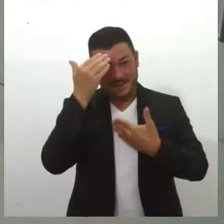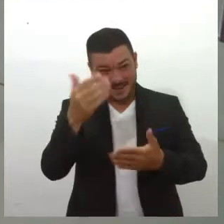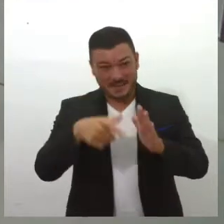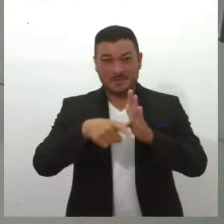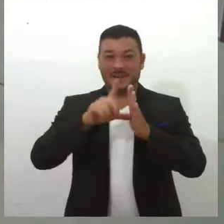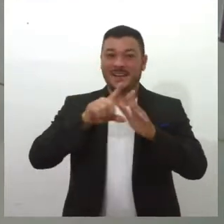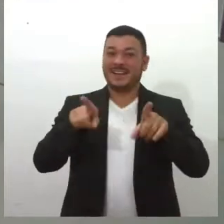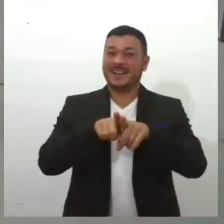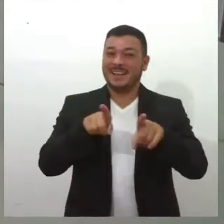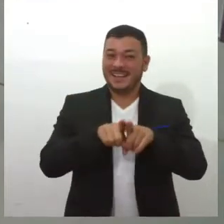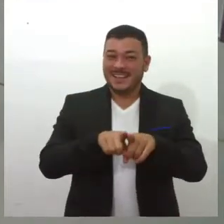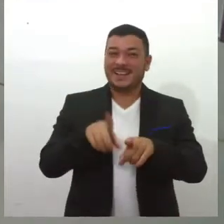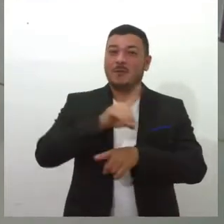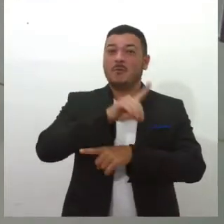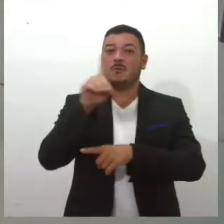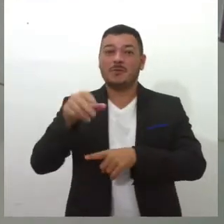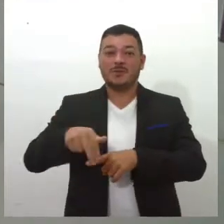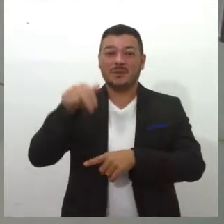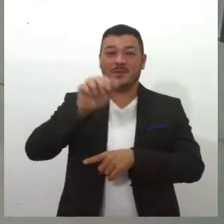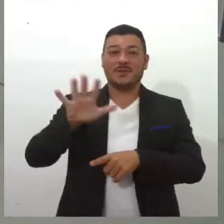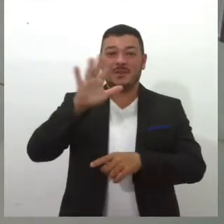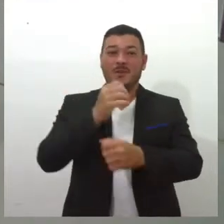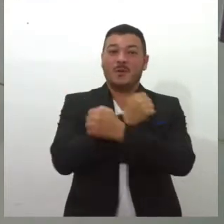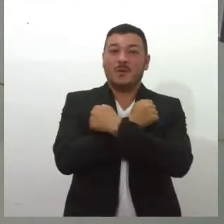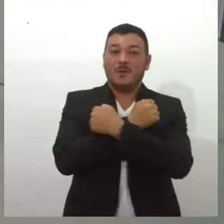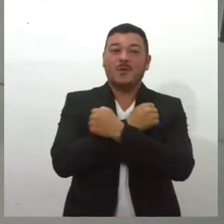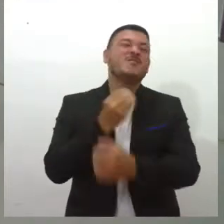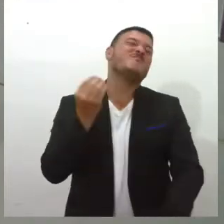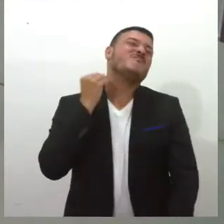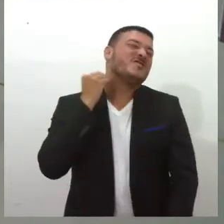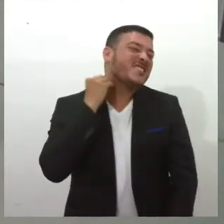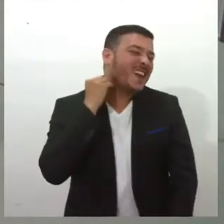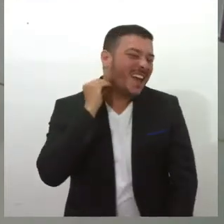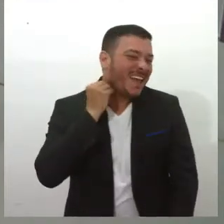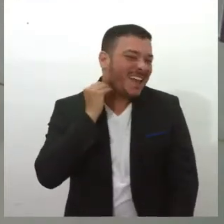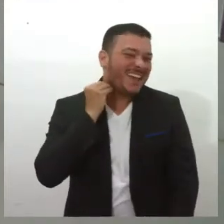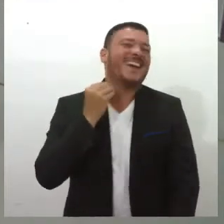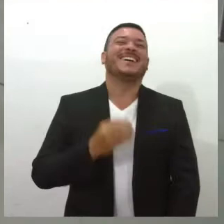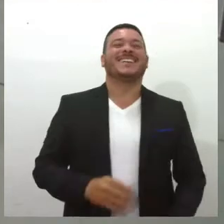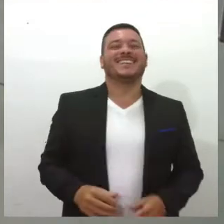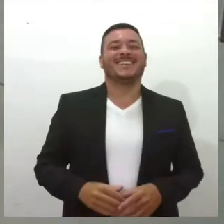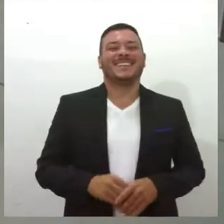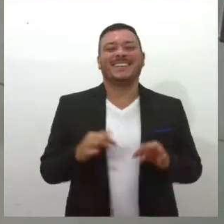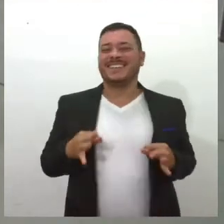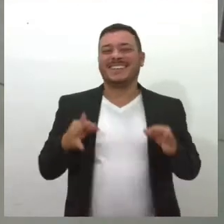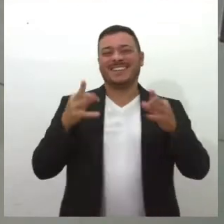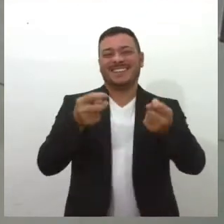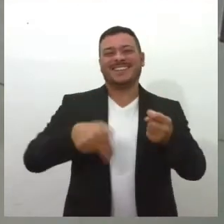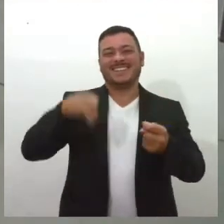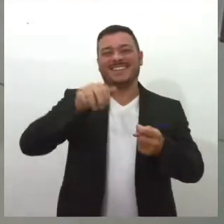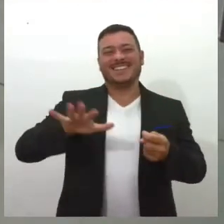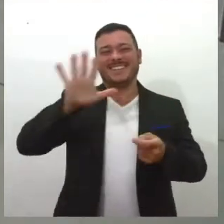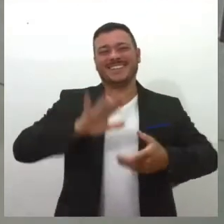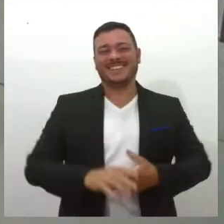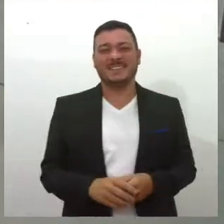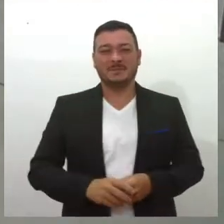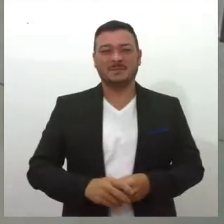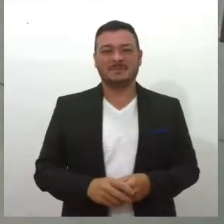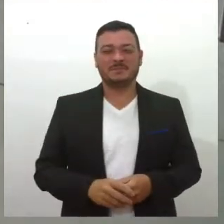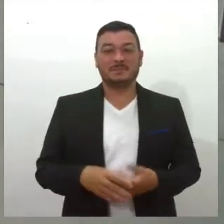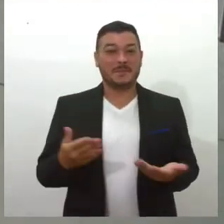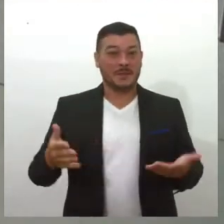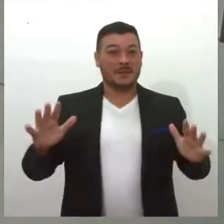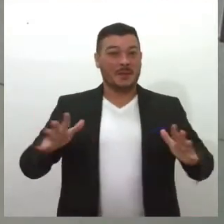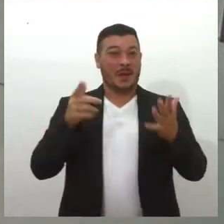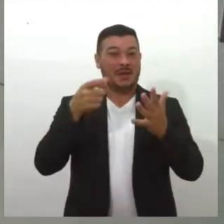reforçando o Dia do Nordestino, Valquíria, você deixou um abraço, mas eu deixo um cheiro. Cheiro para todo o Nordeste. Muito bem, ele já está em ritmo de